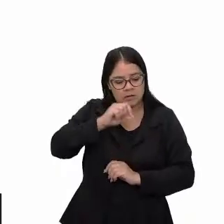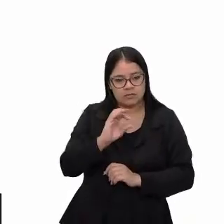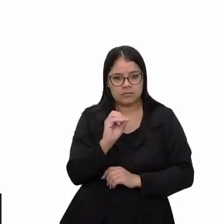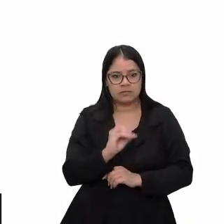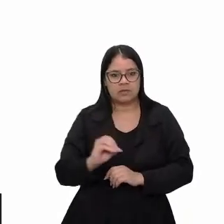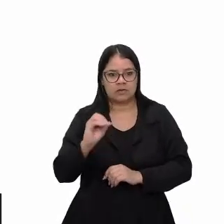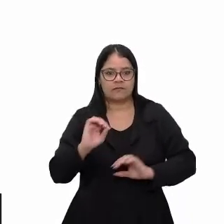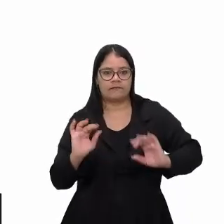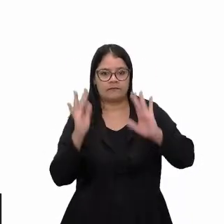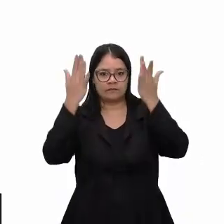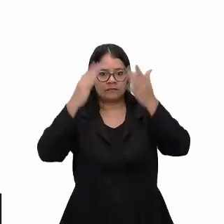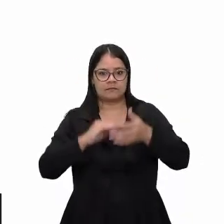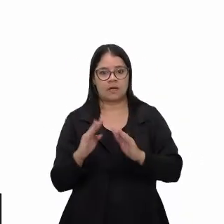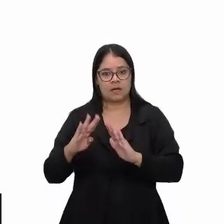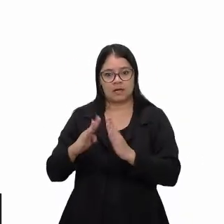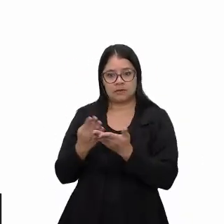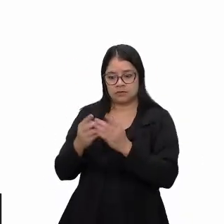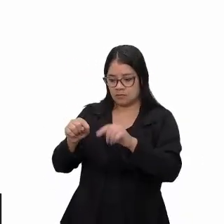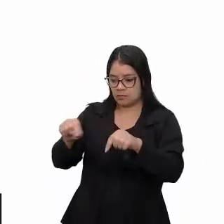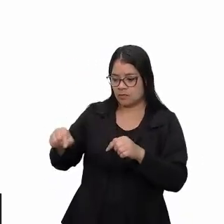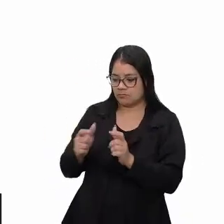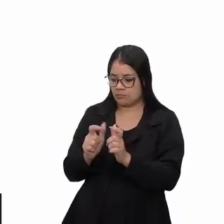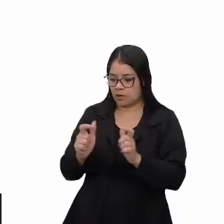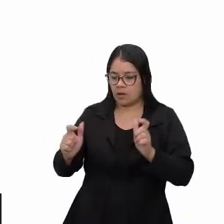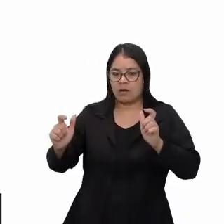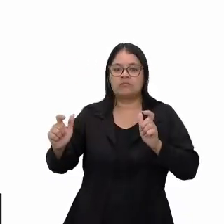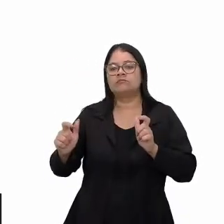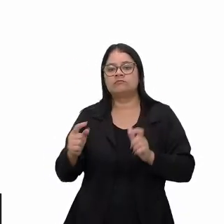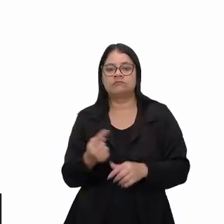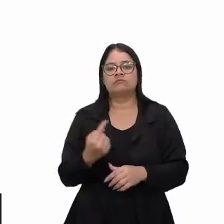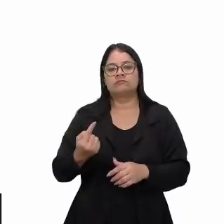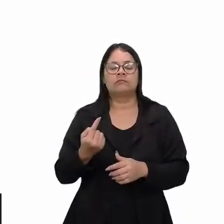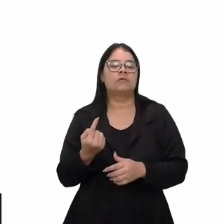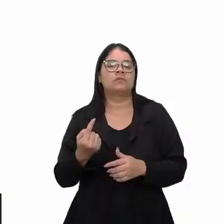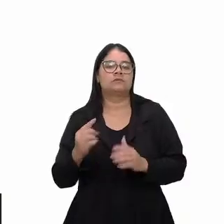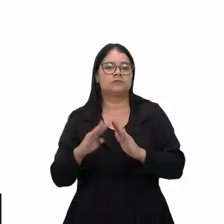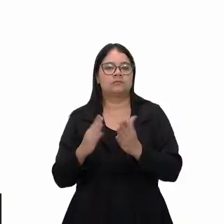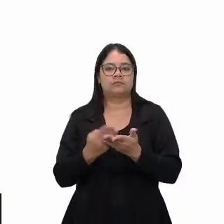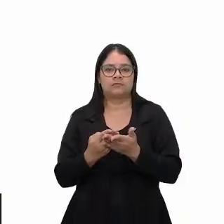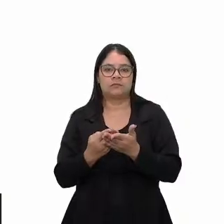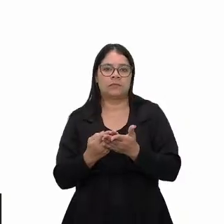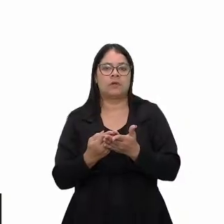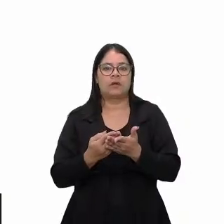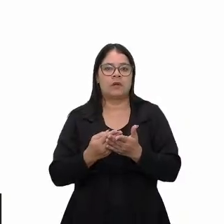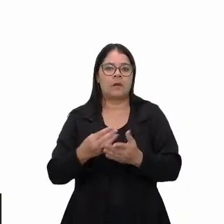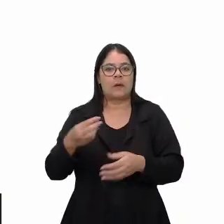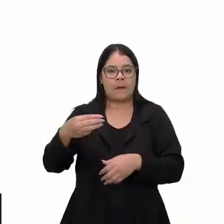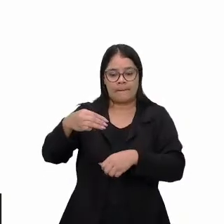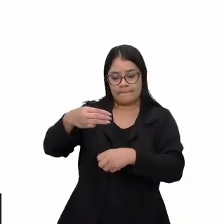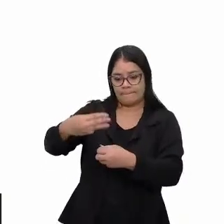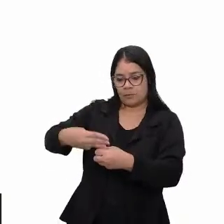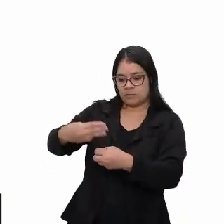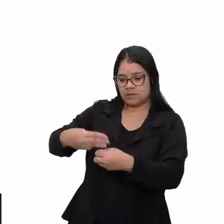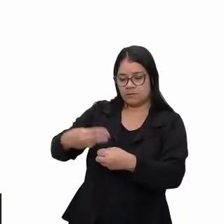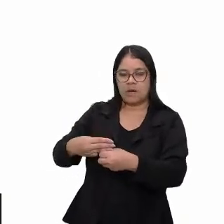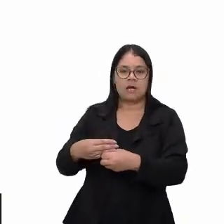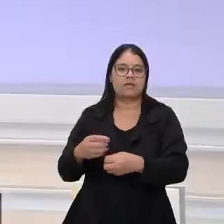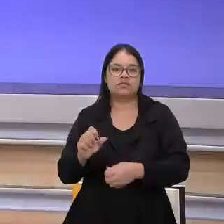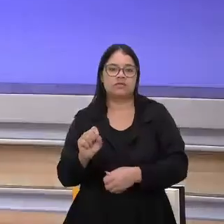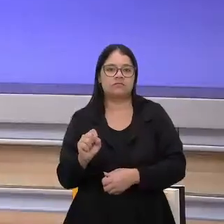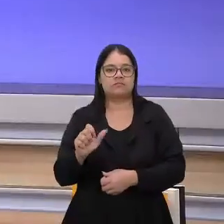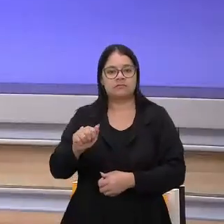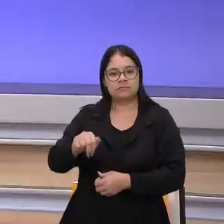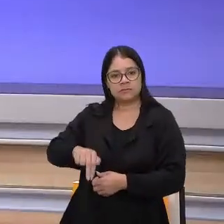A Escola Lixo Zero, que estamos em expansão para as escolas municipais de Santos. Então, assim, hoje, atualmente,